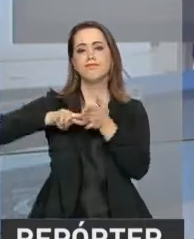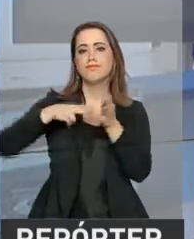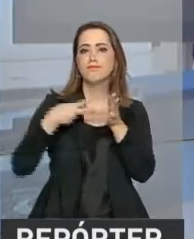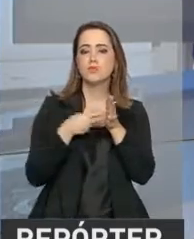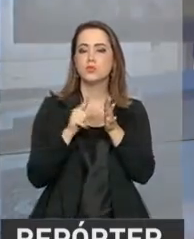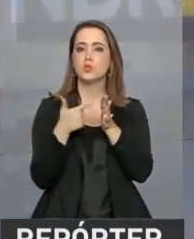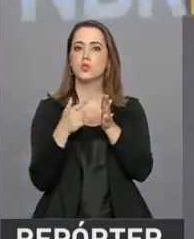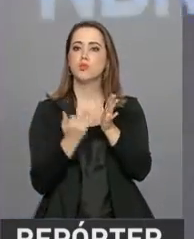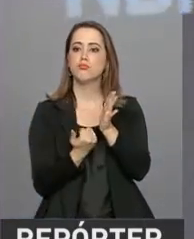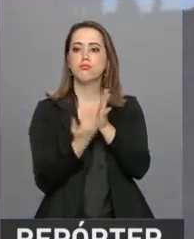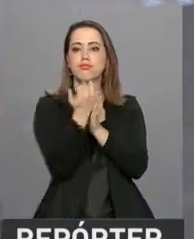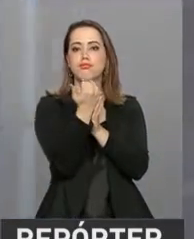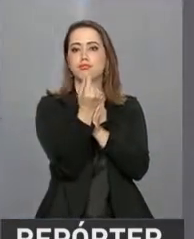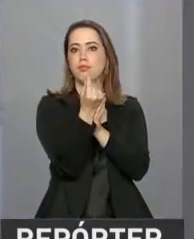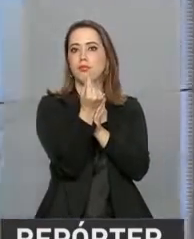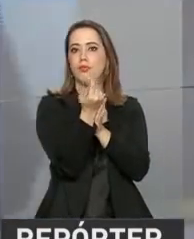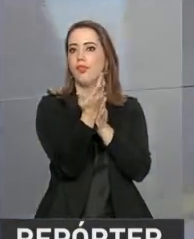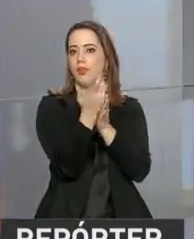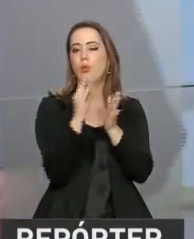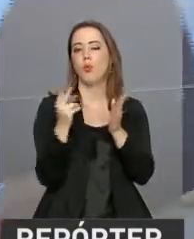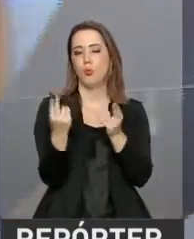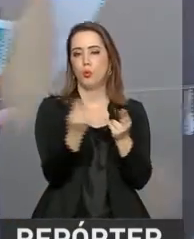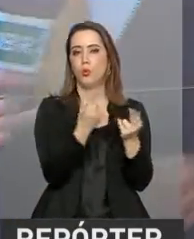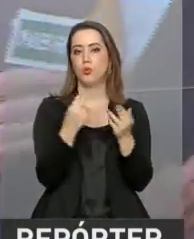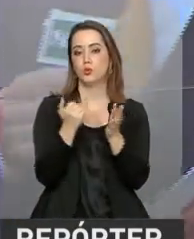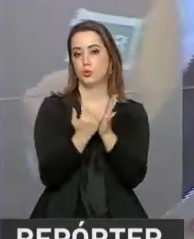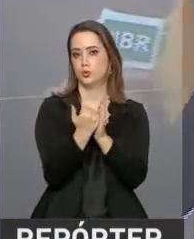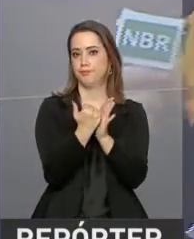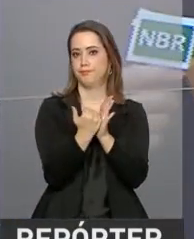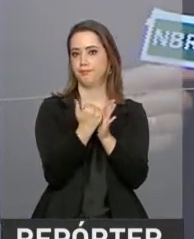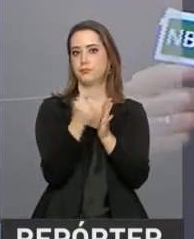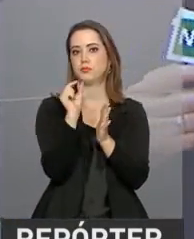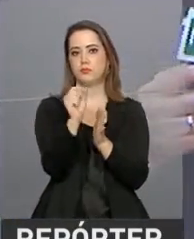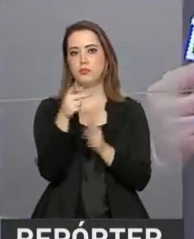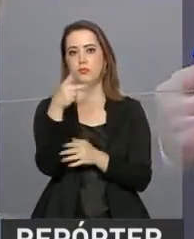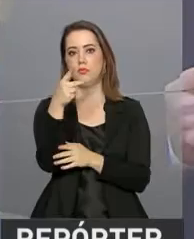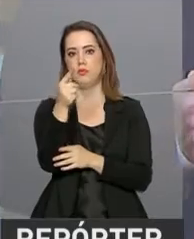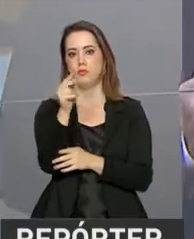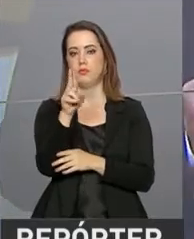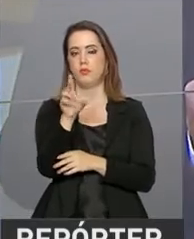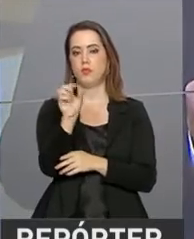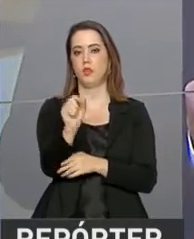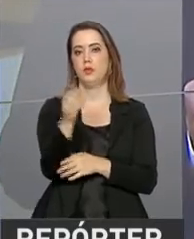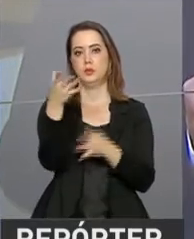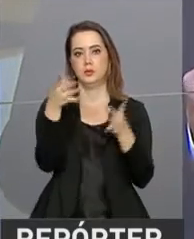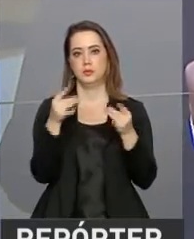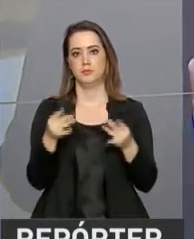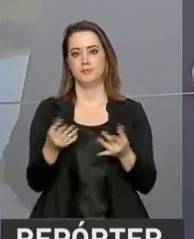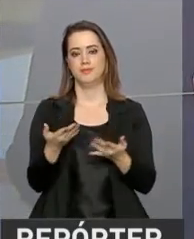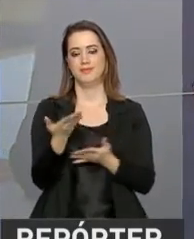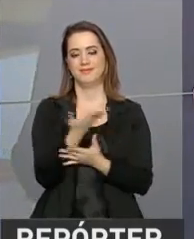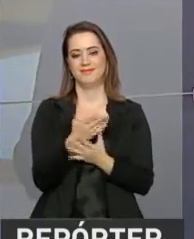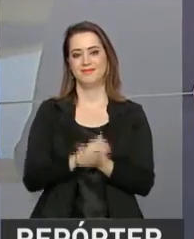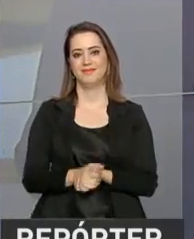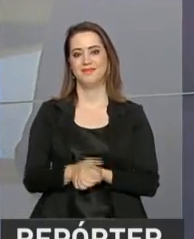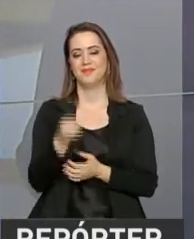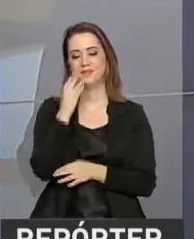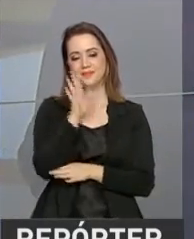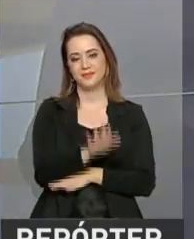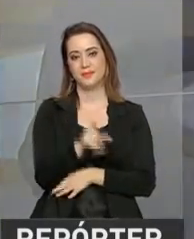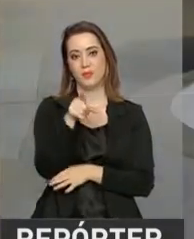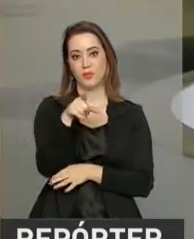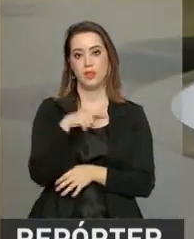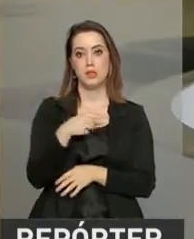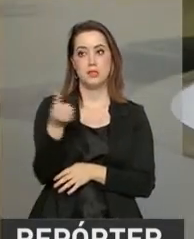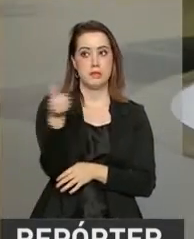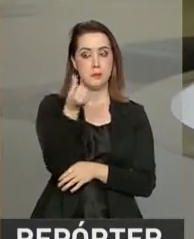consumidor o paulo la sálvia está no palácio do planalto tem pra gente as informações sobre essa notícia boa tarde paulo boa tarde zé luís vai